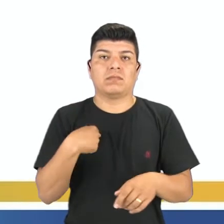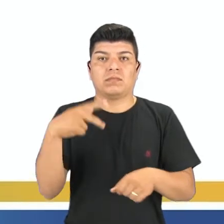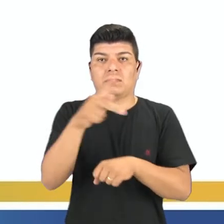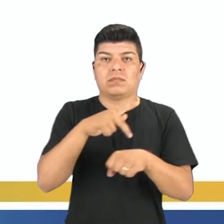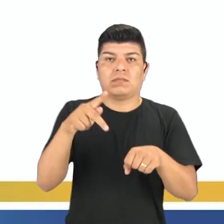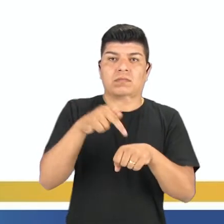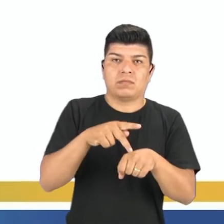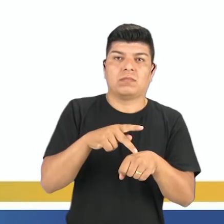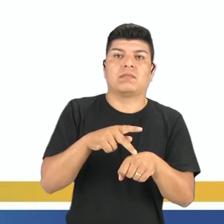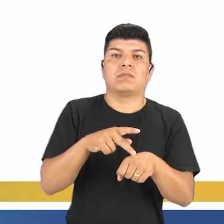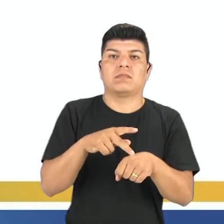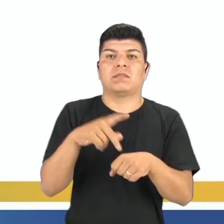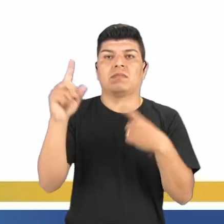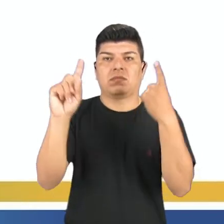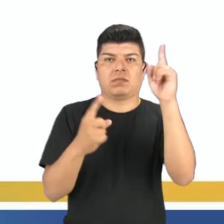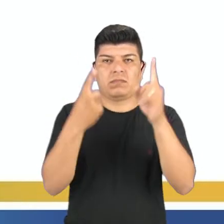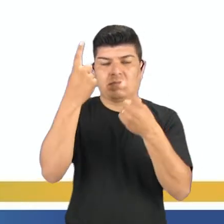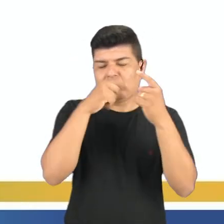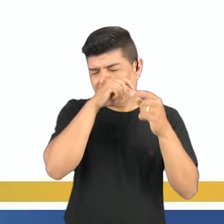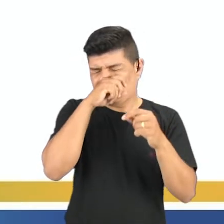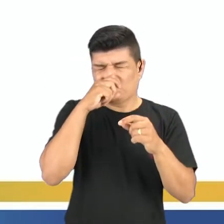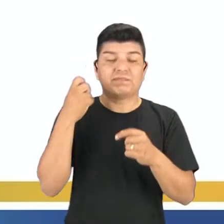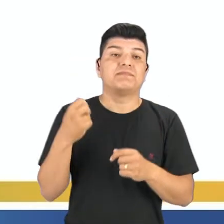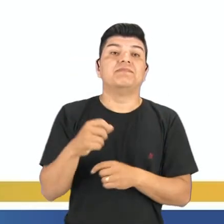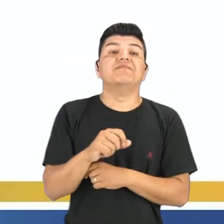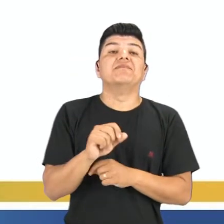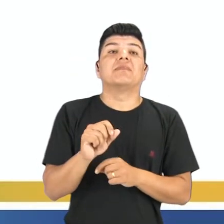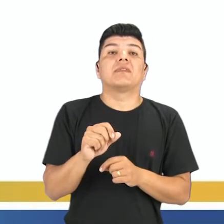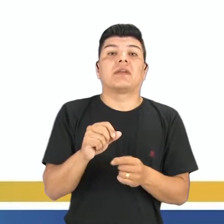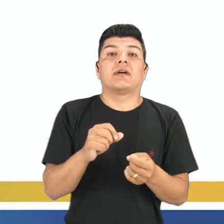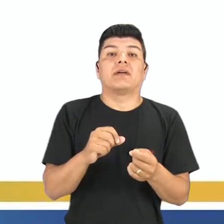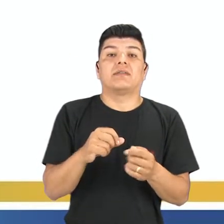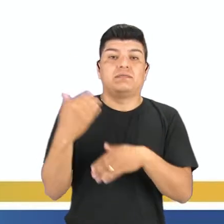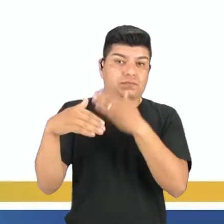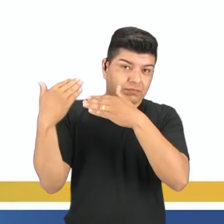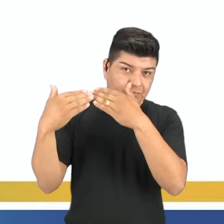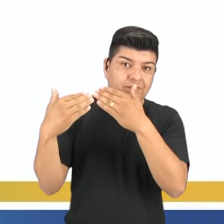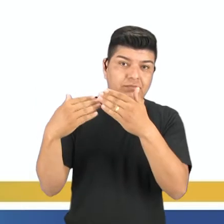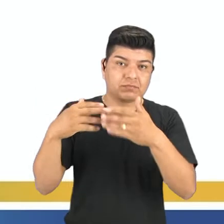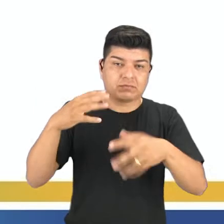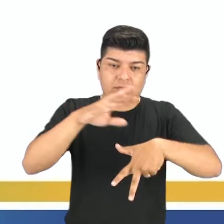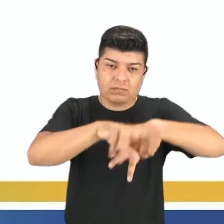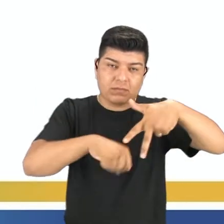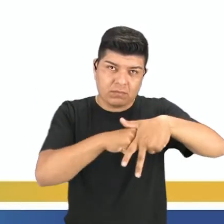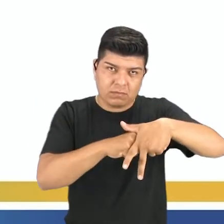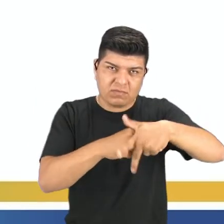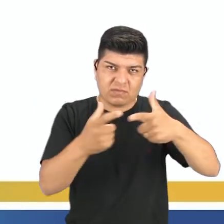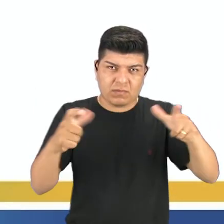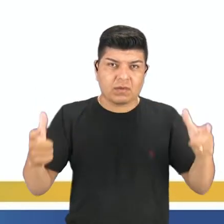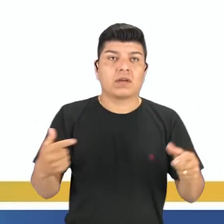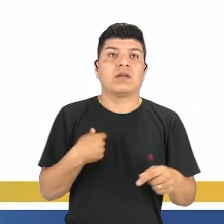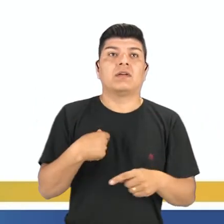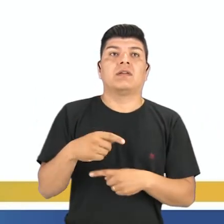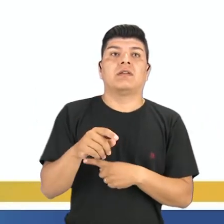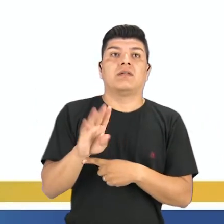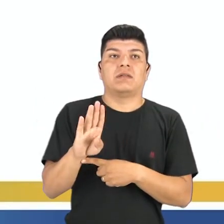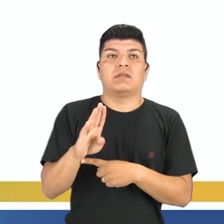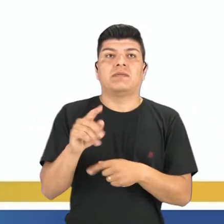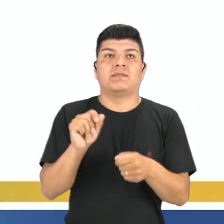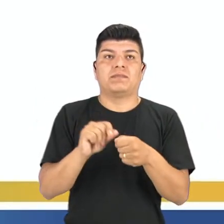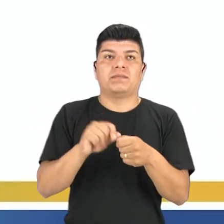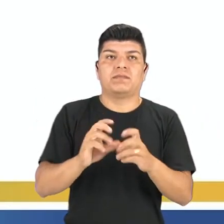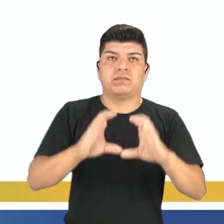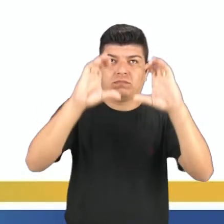países como a China, de crescimento de vanguarda, os níveis de corrupção são imensos? Exercer cidadania que só encontra